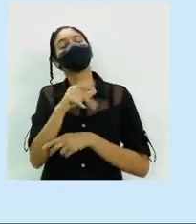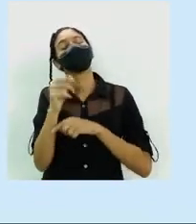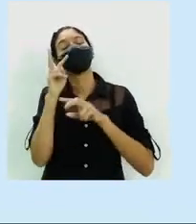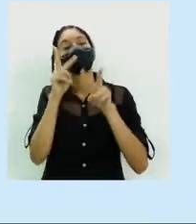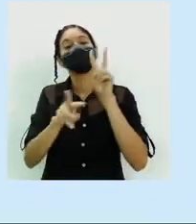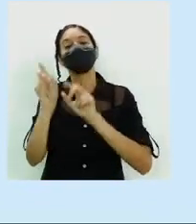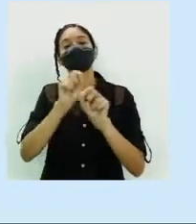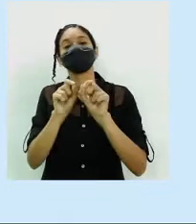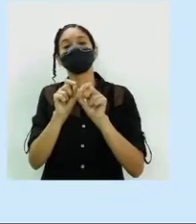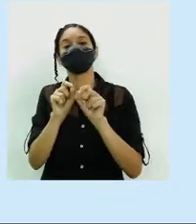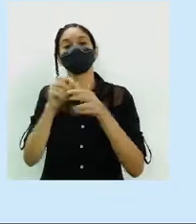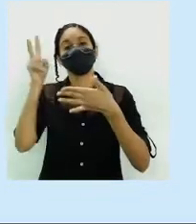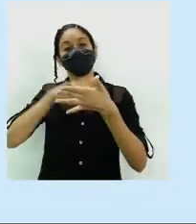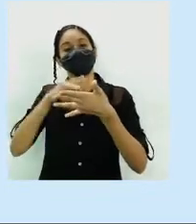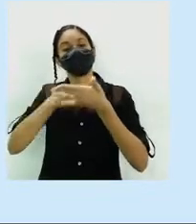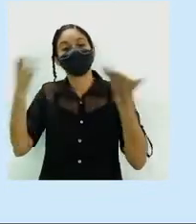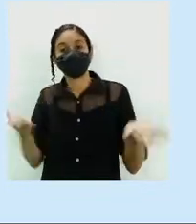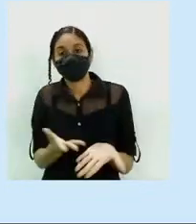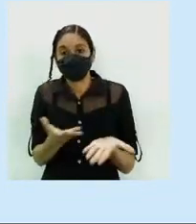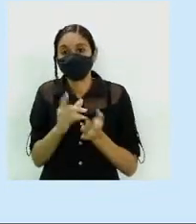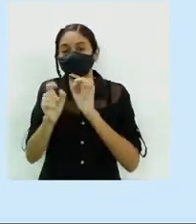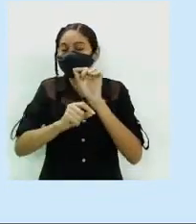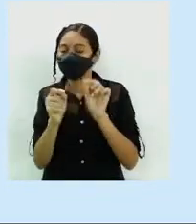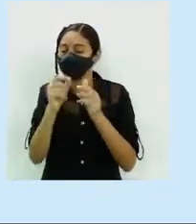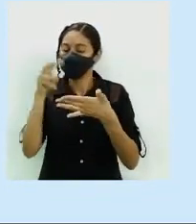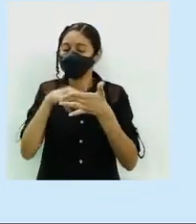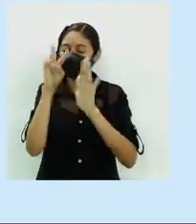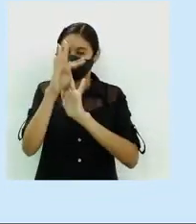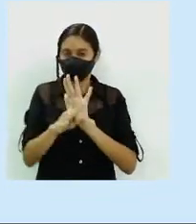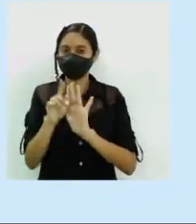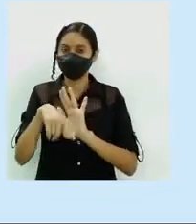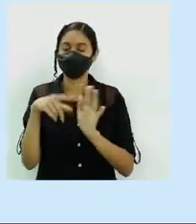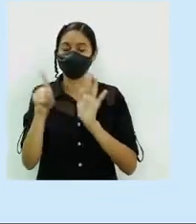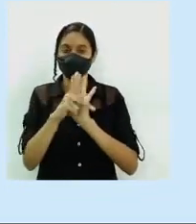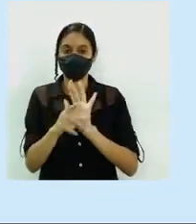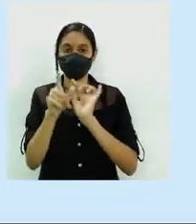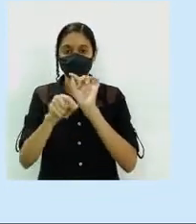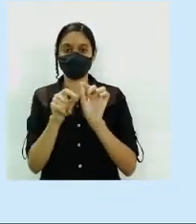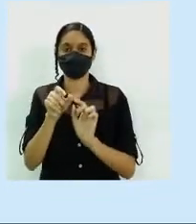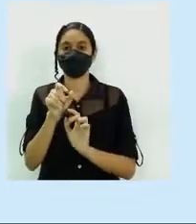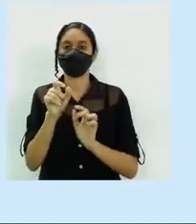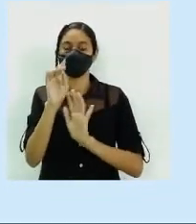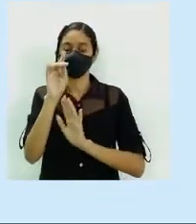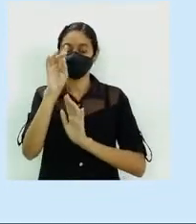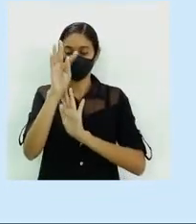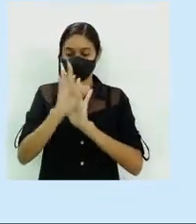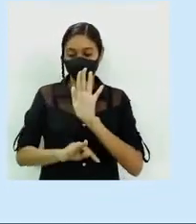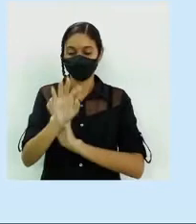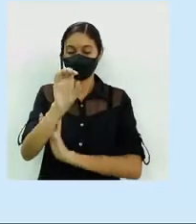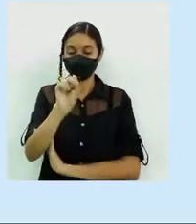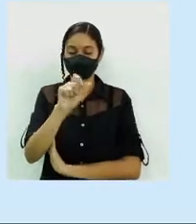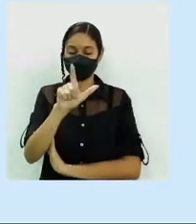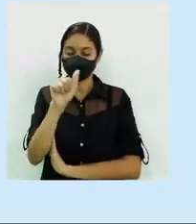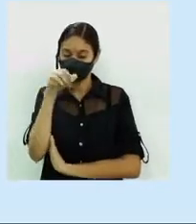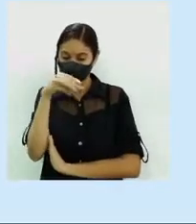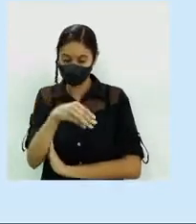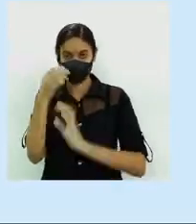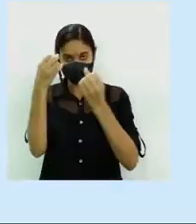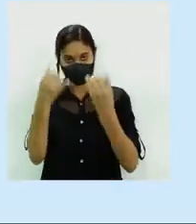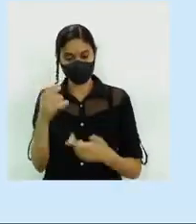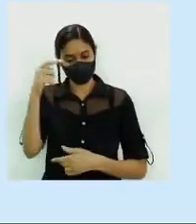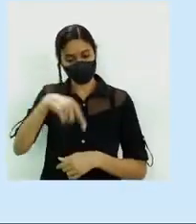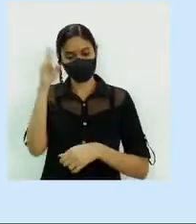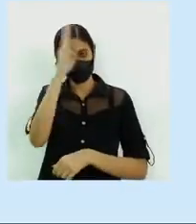sobre a área das leituras de textos, né? Especificamente o gênero textual slam, falado aqui no